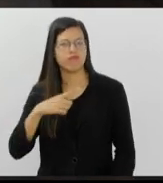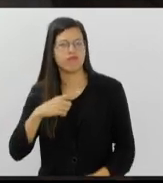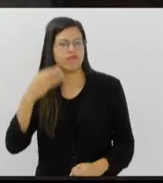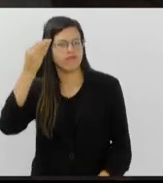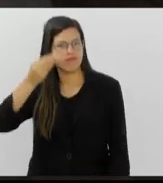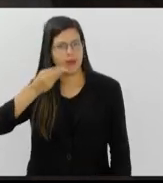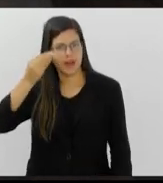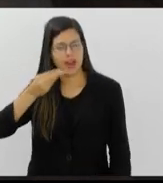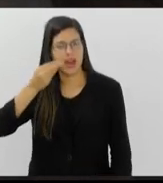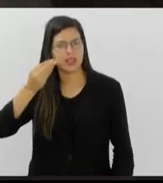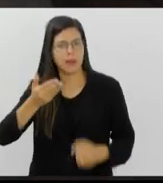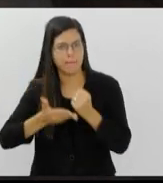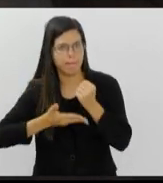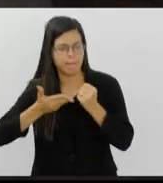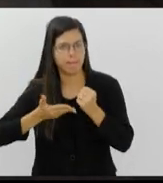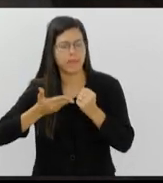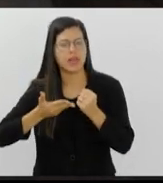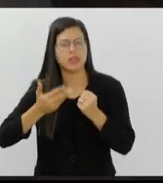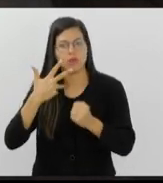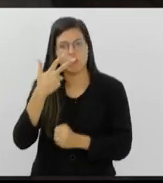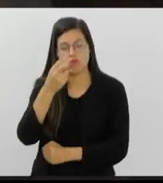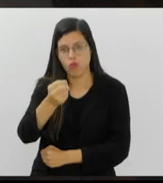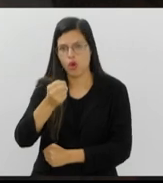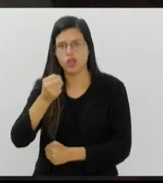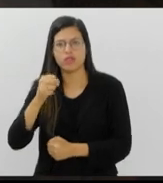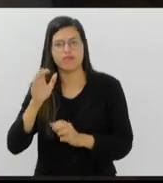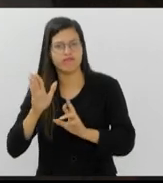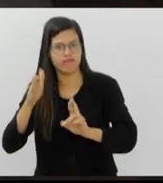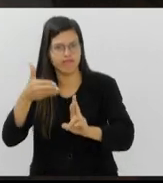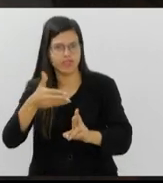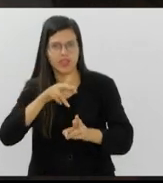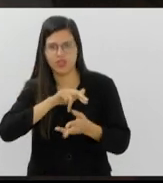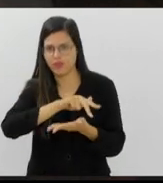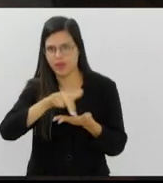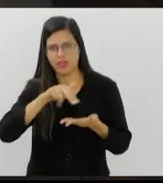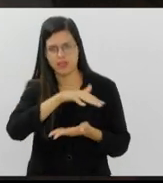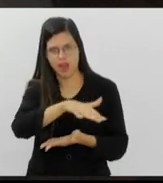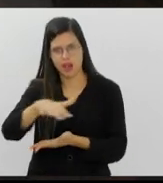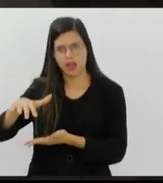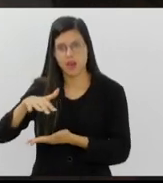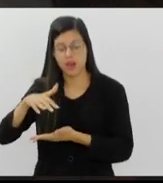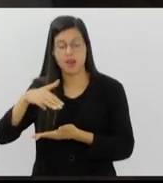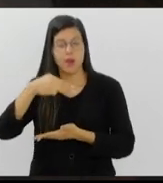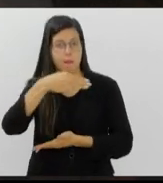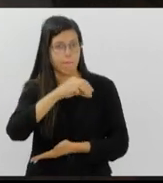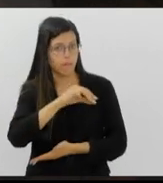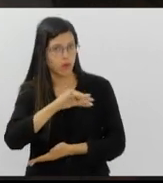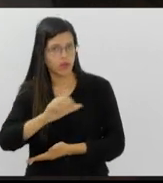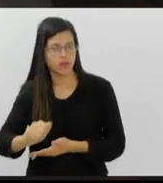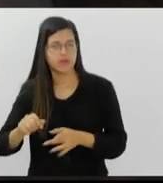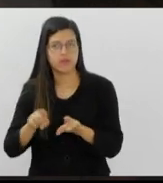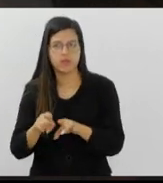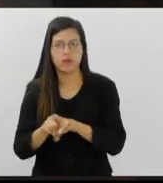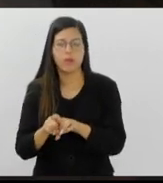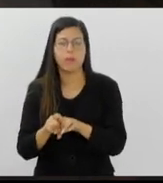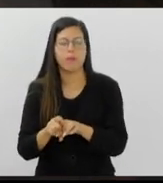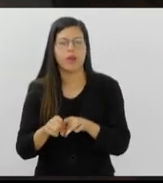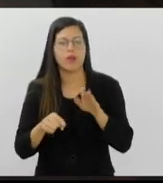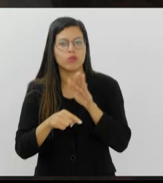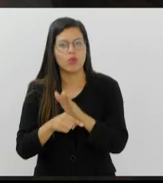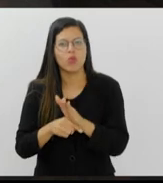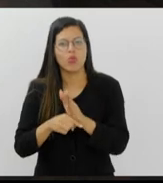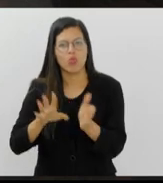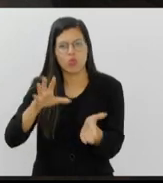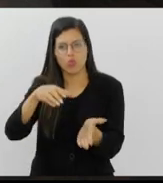tornou referência em diferentes setores. Além disso, Mônica contribuiu como assessora do Núcleo de Extensão